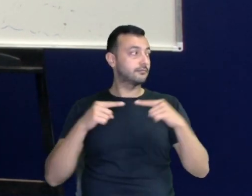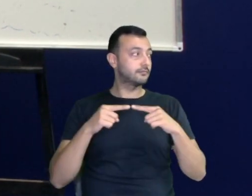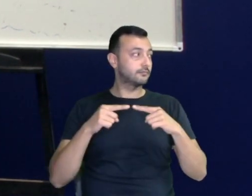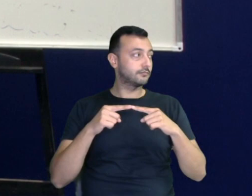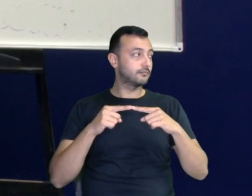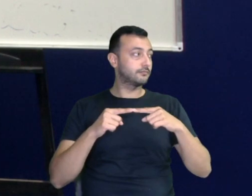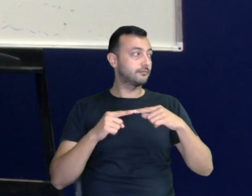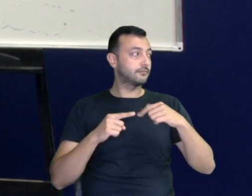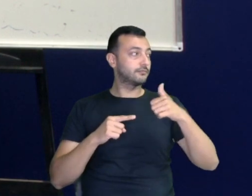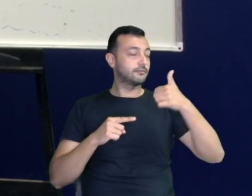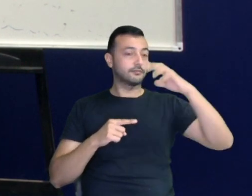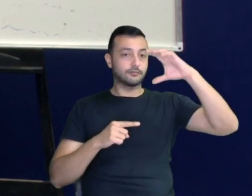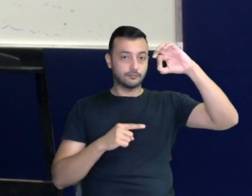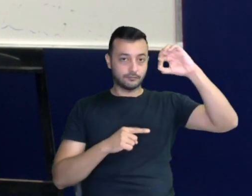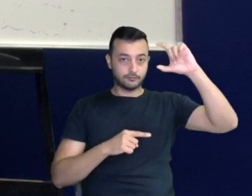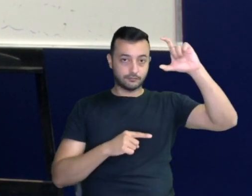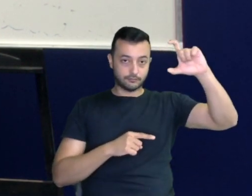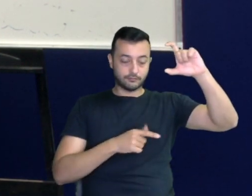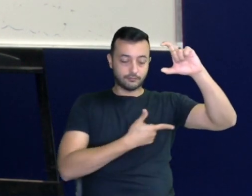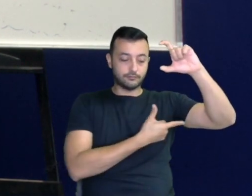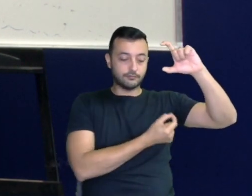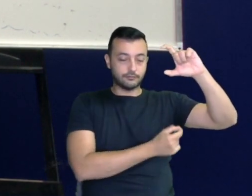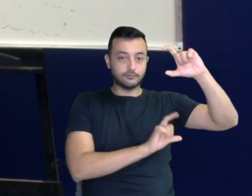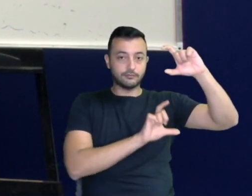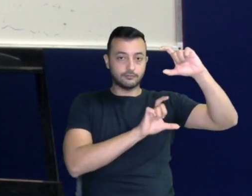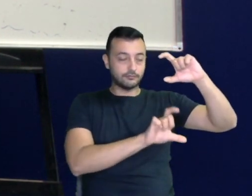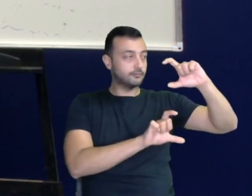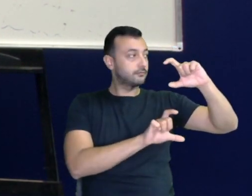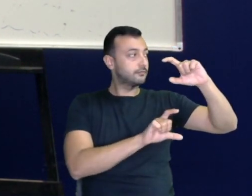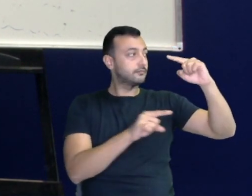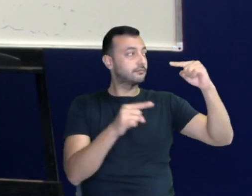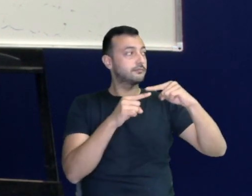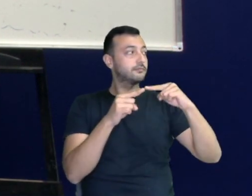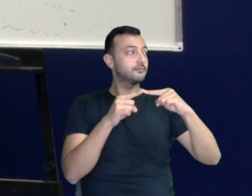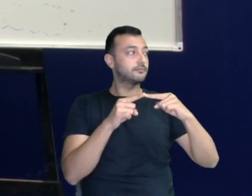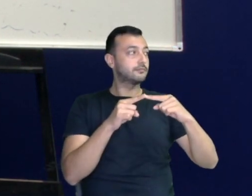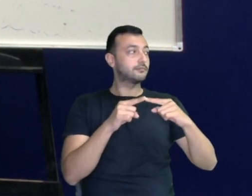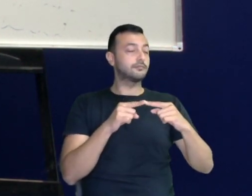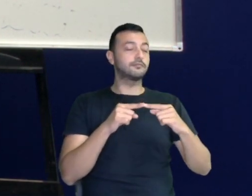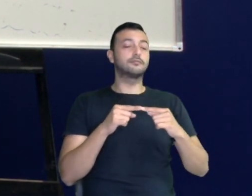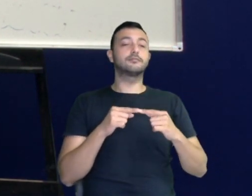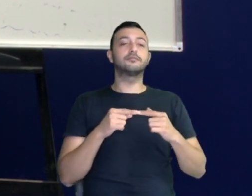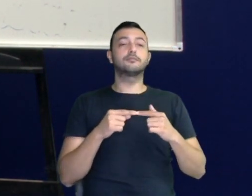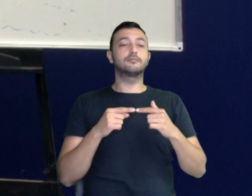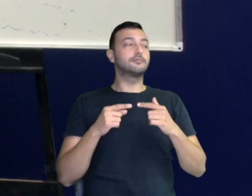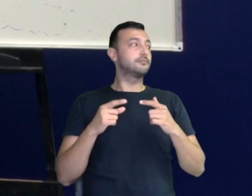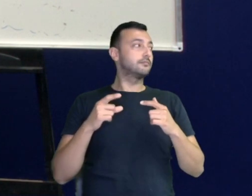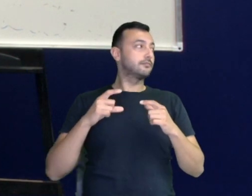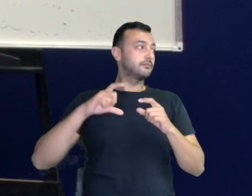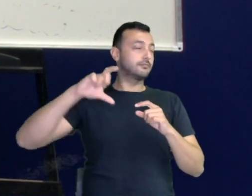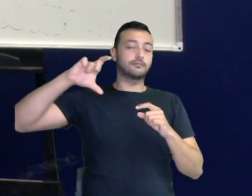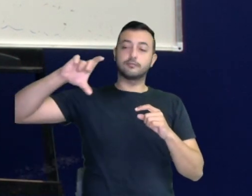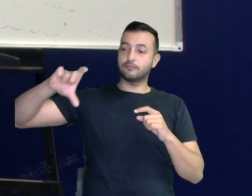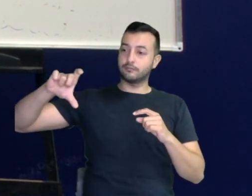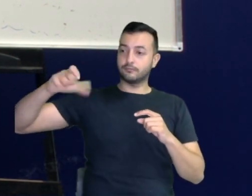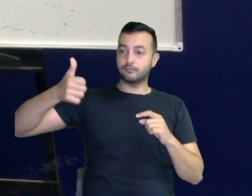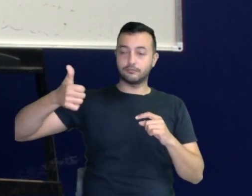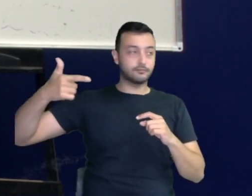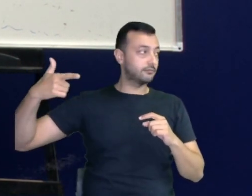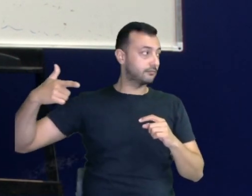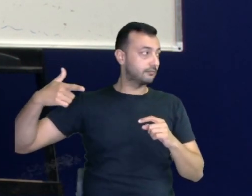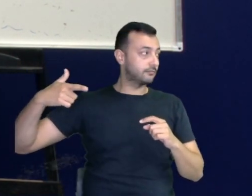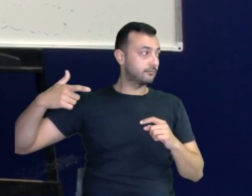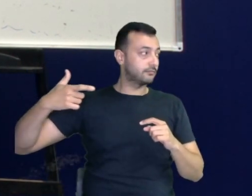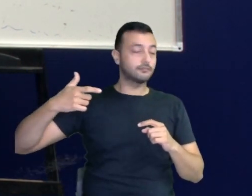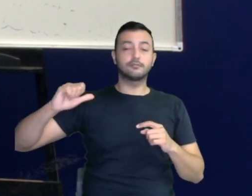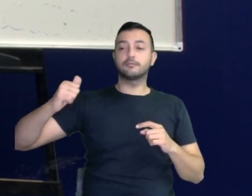para 20, assim como, montando nossa proporção, este segmento está associado, não é, ao 12? Então, junto com o